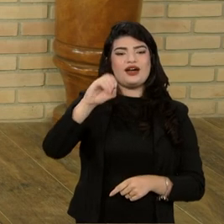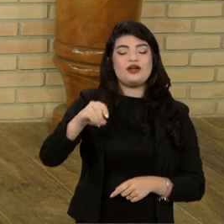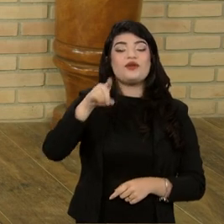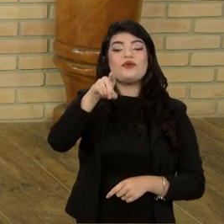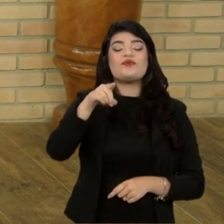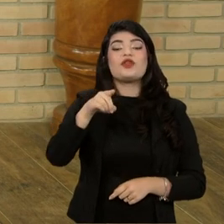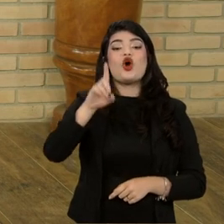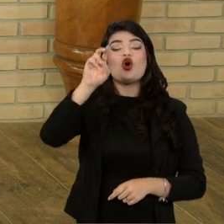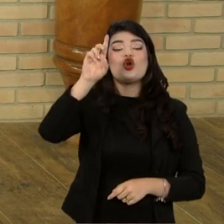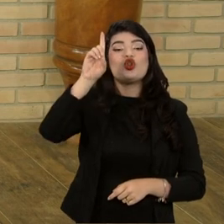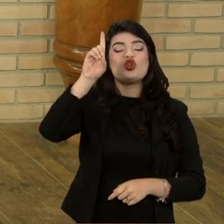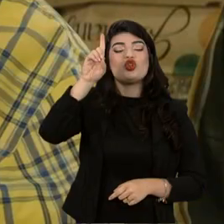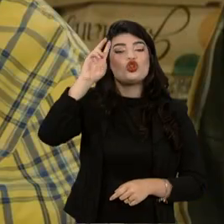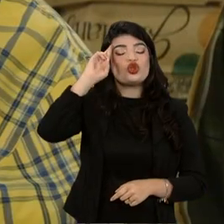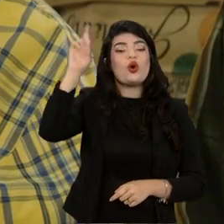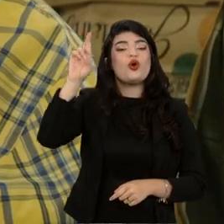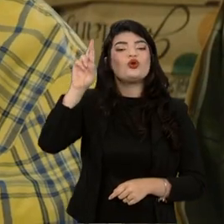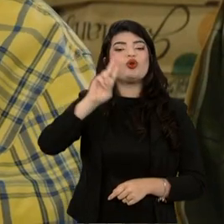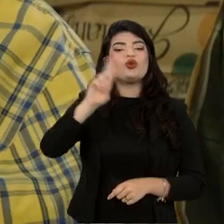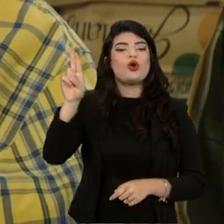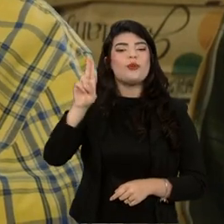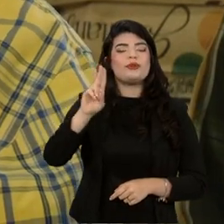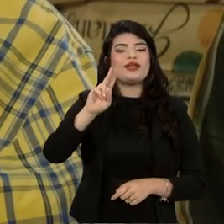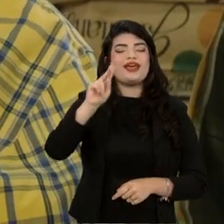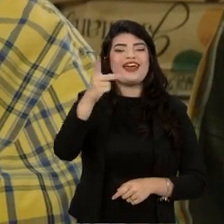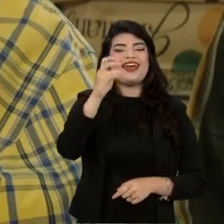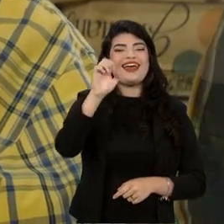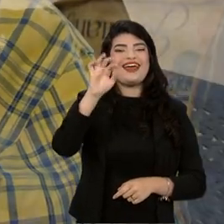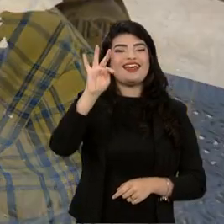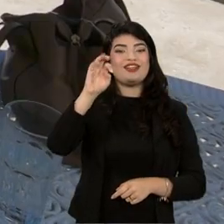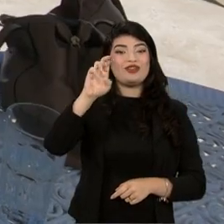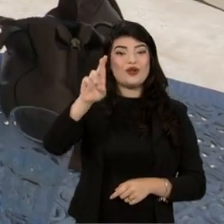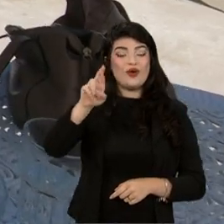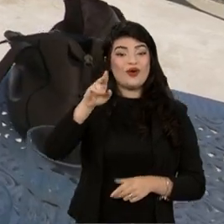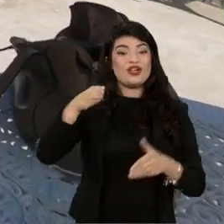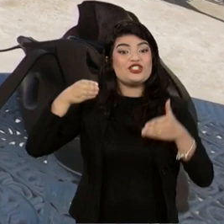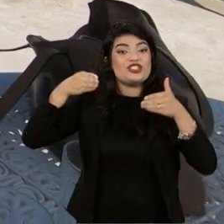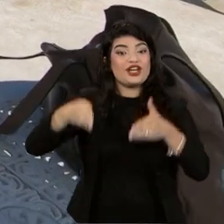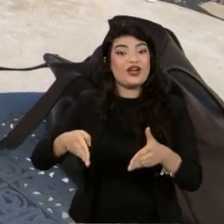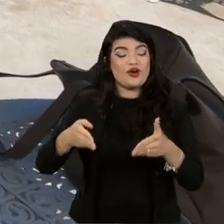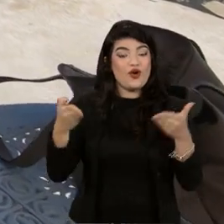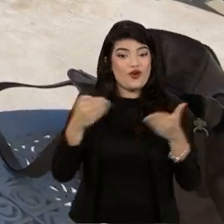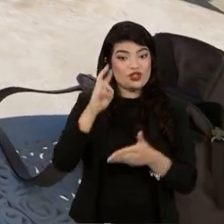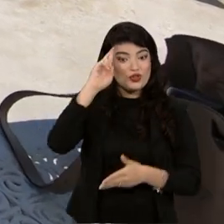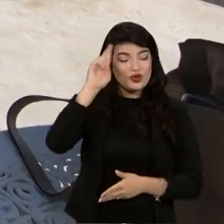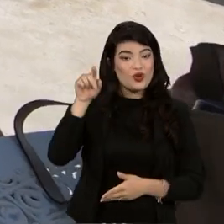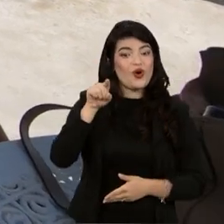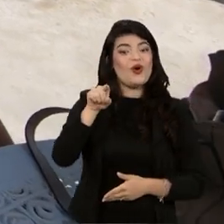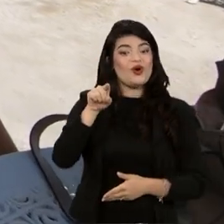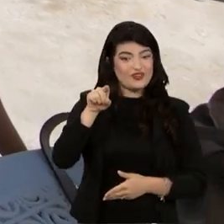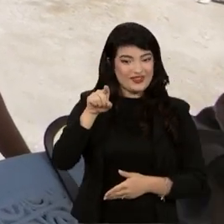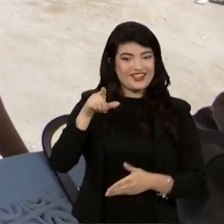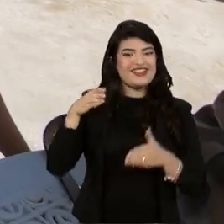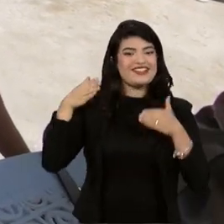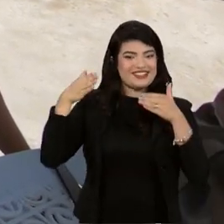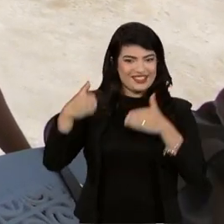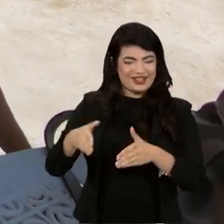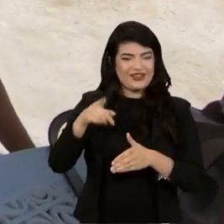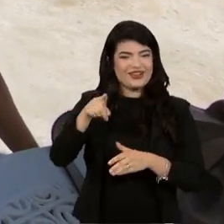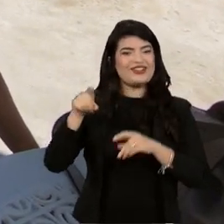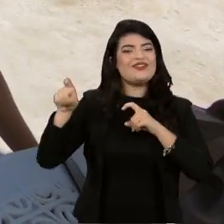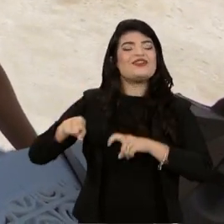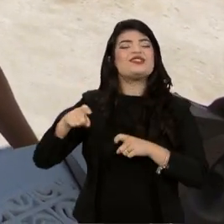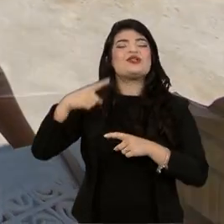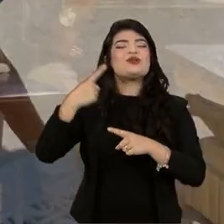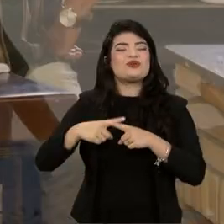do dono do Comanche lá? É o Heitor. Ele chegou, veio aqui. O Heitor tá aí? Quando né? falou, não, puxa vida, tá fazendo lá